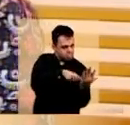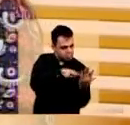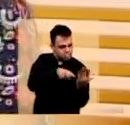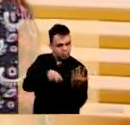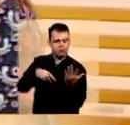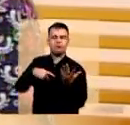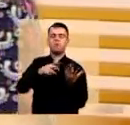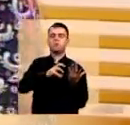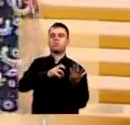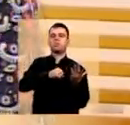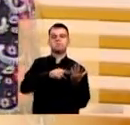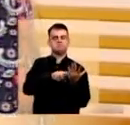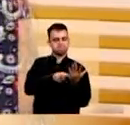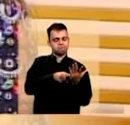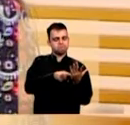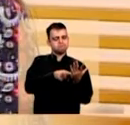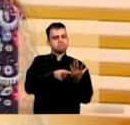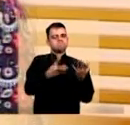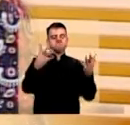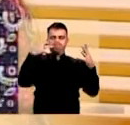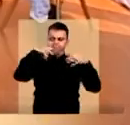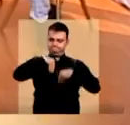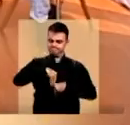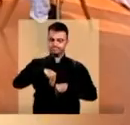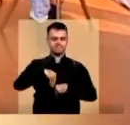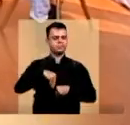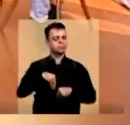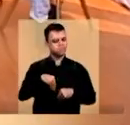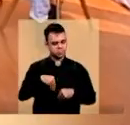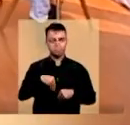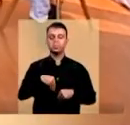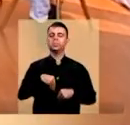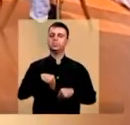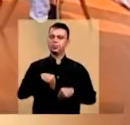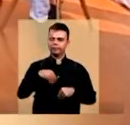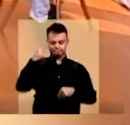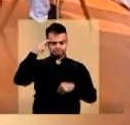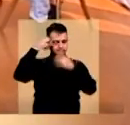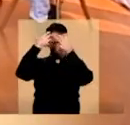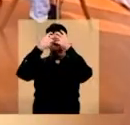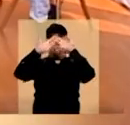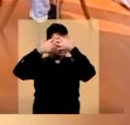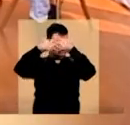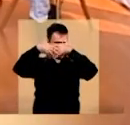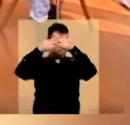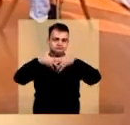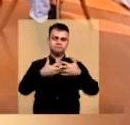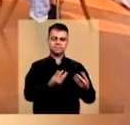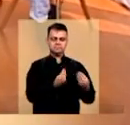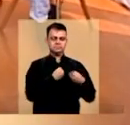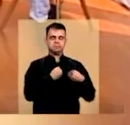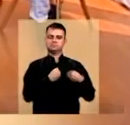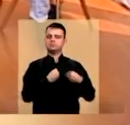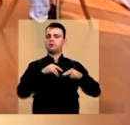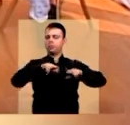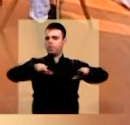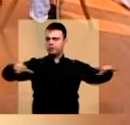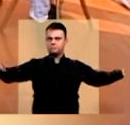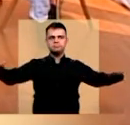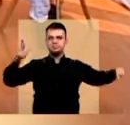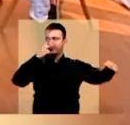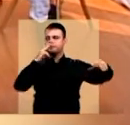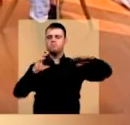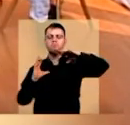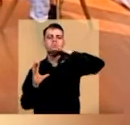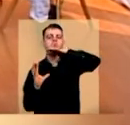demorei para... né? E eu acho que o que a gente ganha lendo, a gente ganha o mundo.